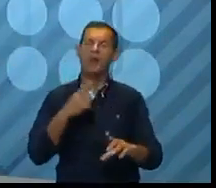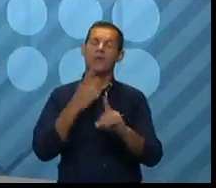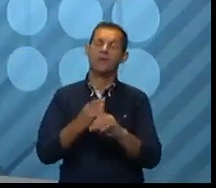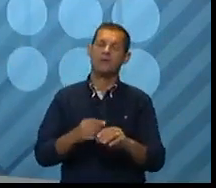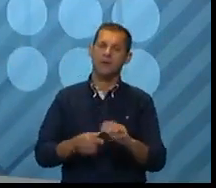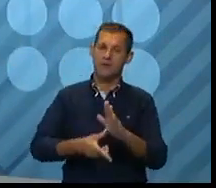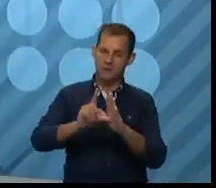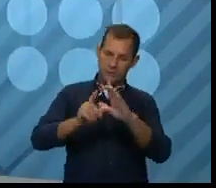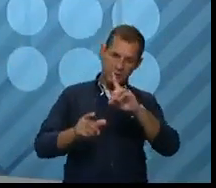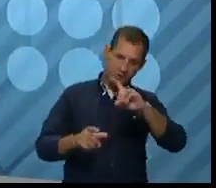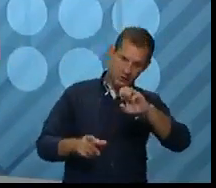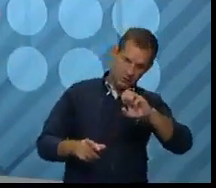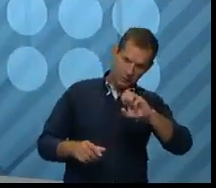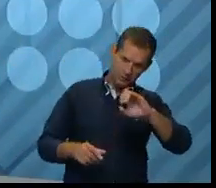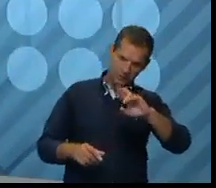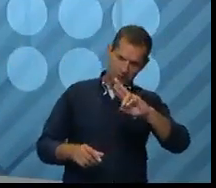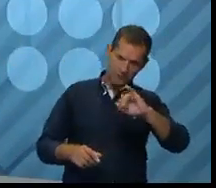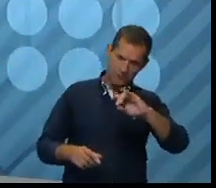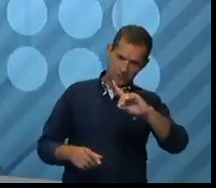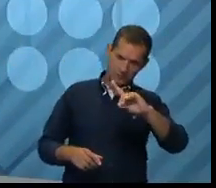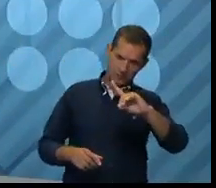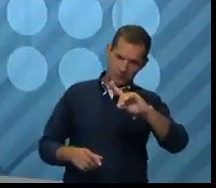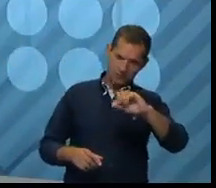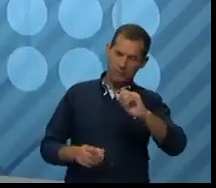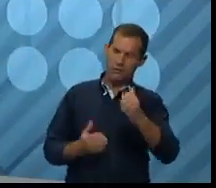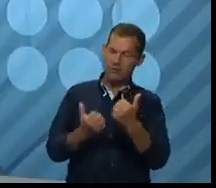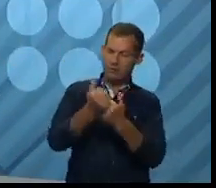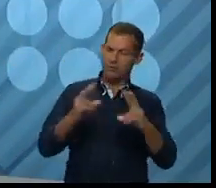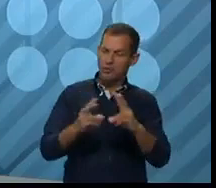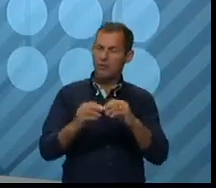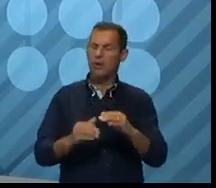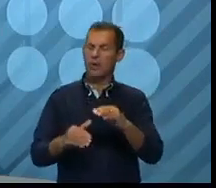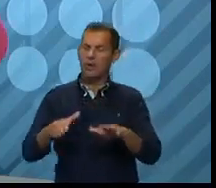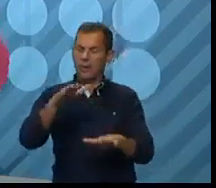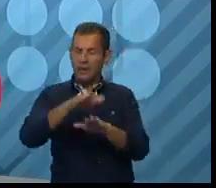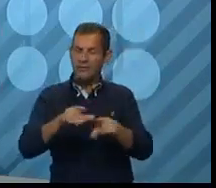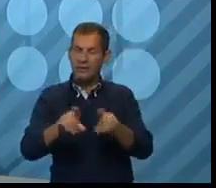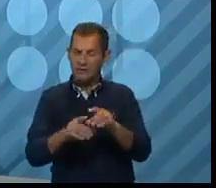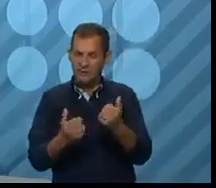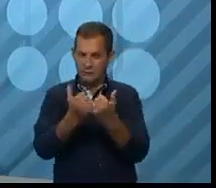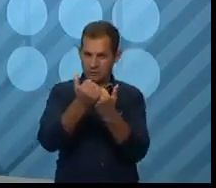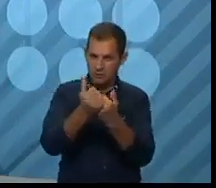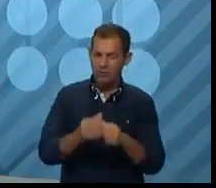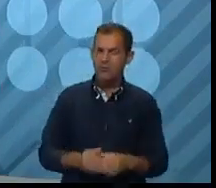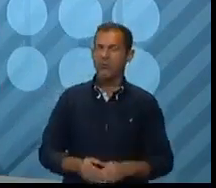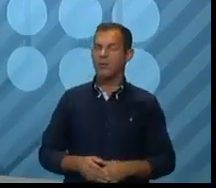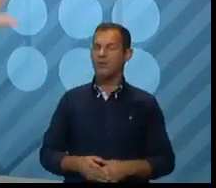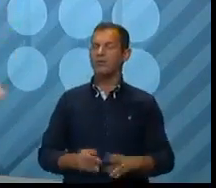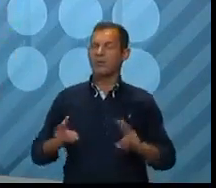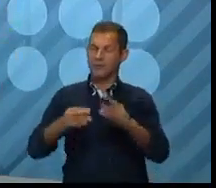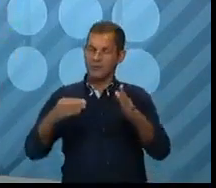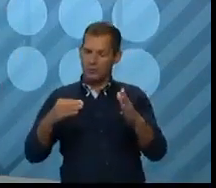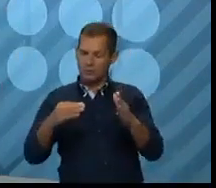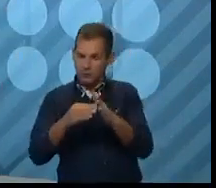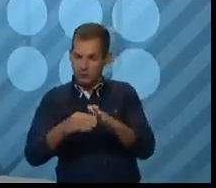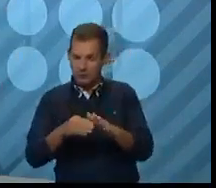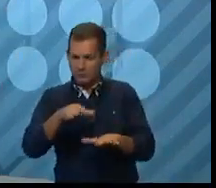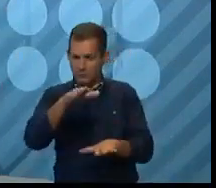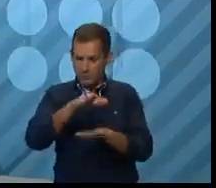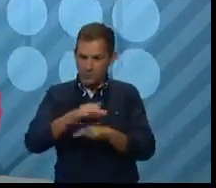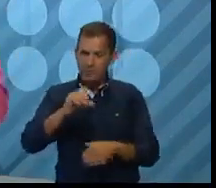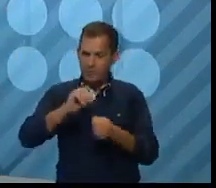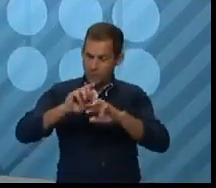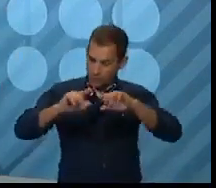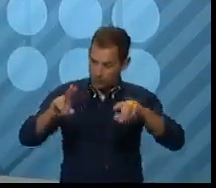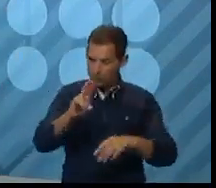minha antiderivada, o que eu faço? Substituo o valor do limite superior, depois eu substituo o valor do limite inferior e faço uma